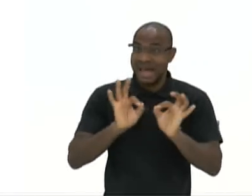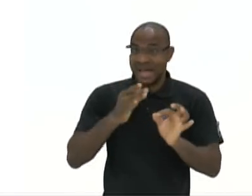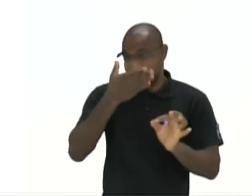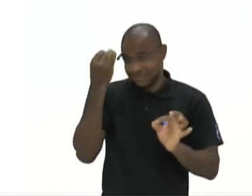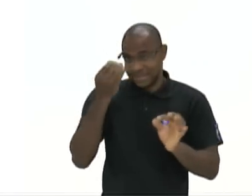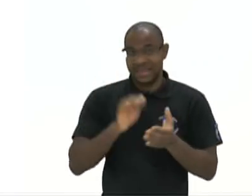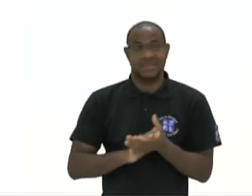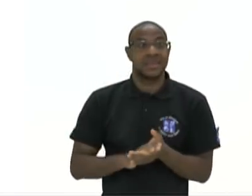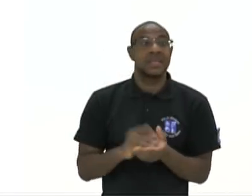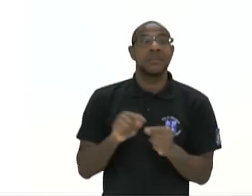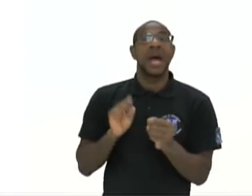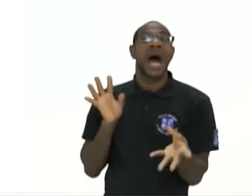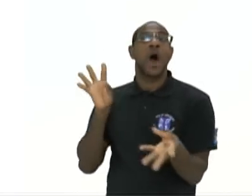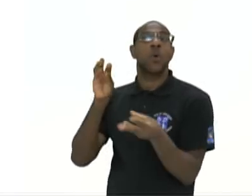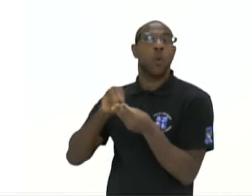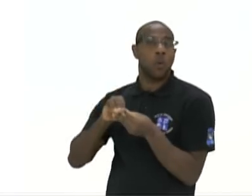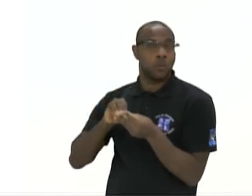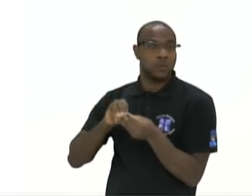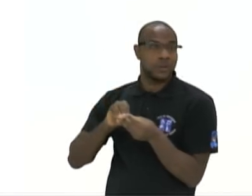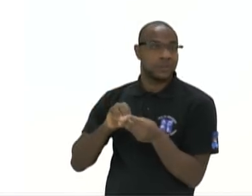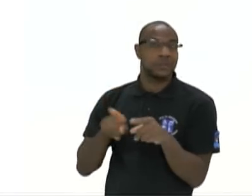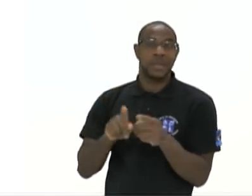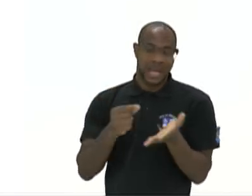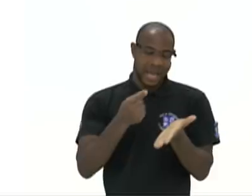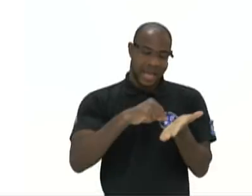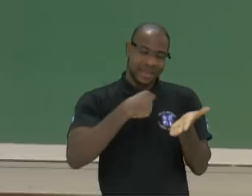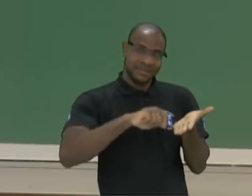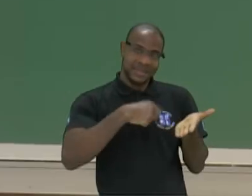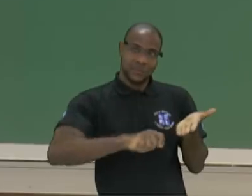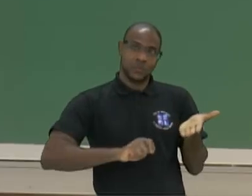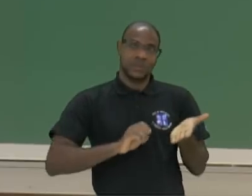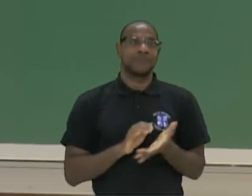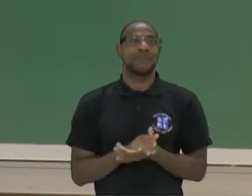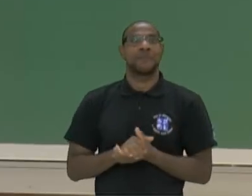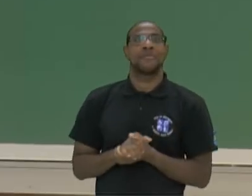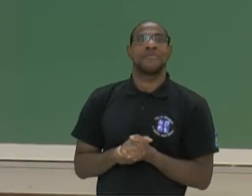a conclusão e assinaturas.